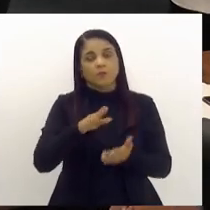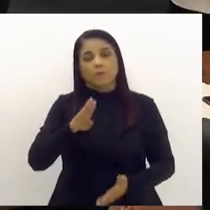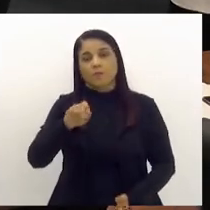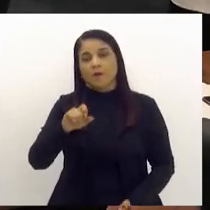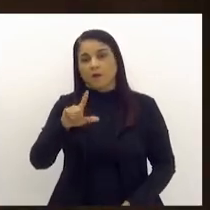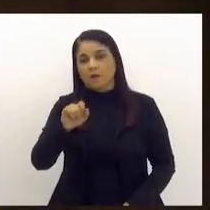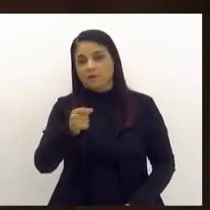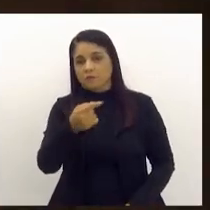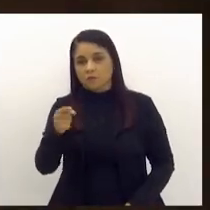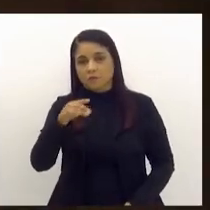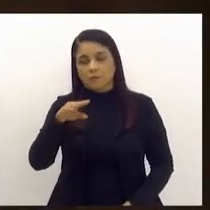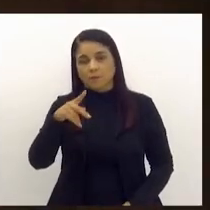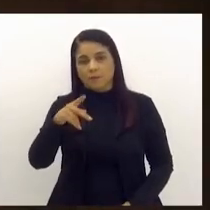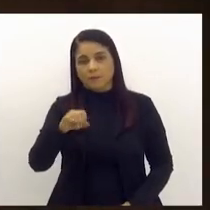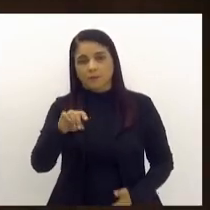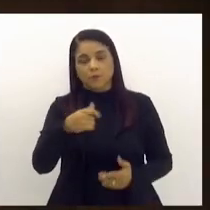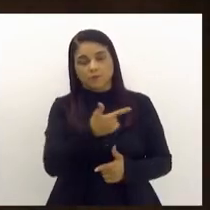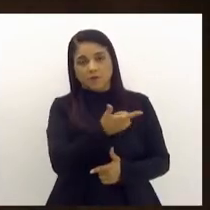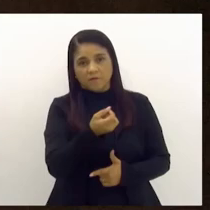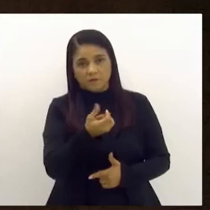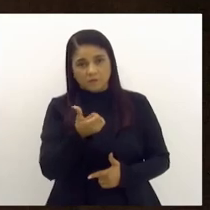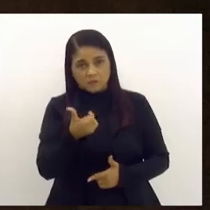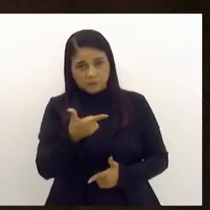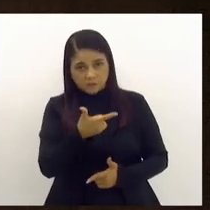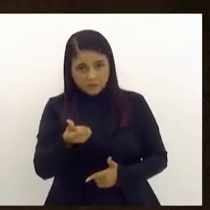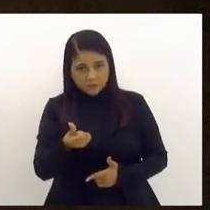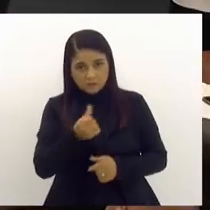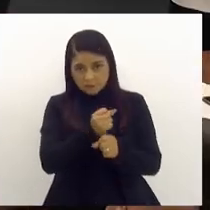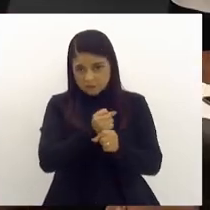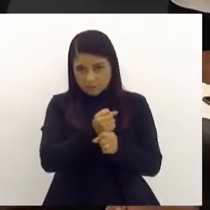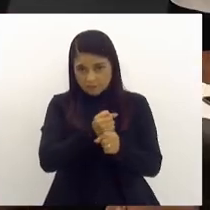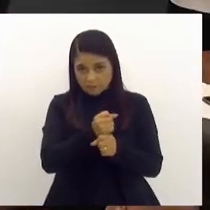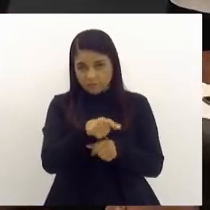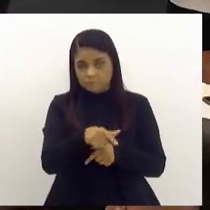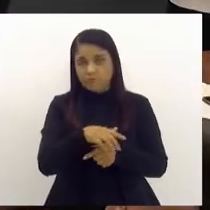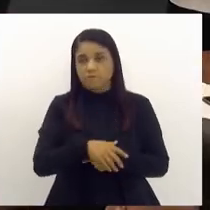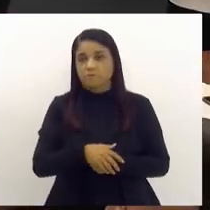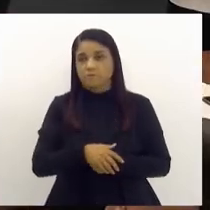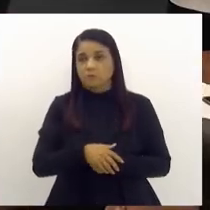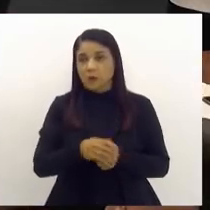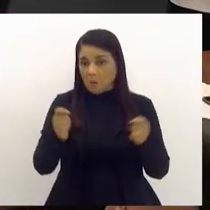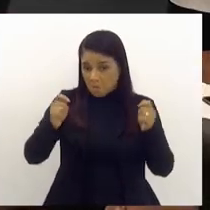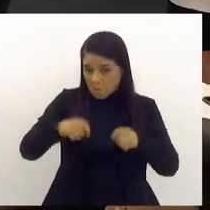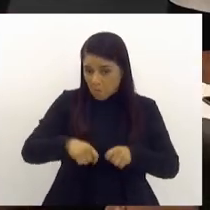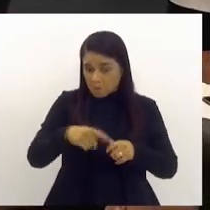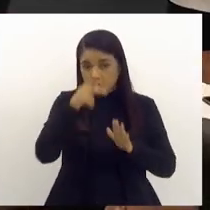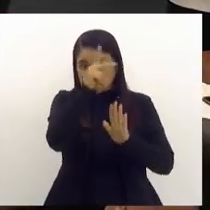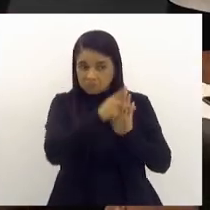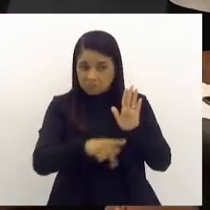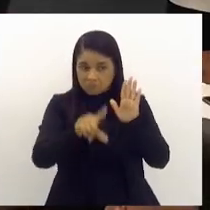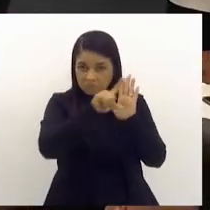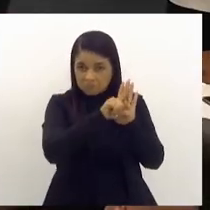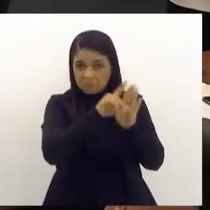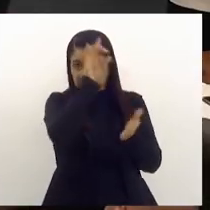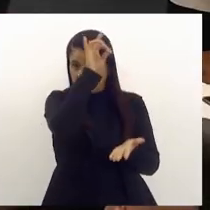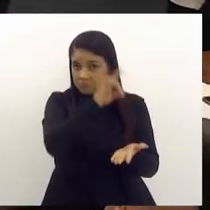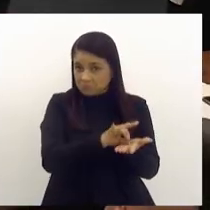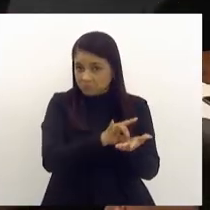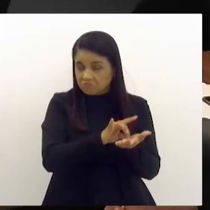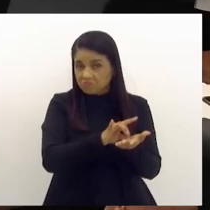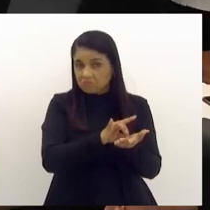patrimonial referente ao exercício de 2026. Então, eu posso inferir, doutor Serrinho, que o projeto original